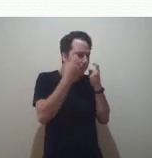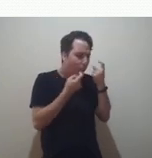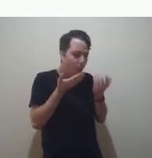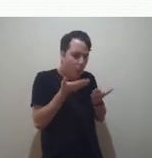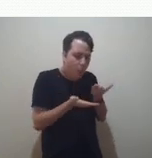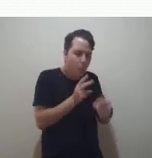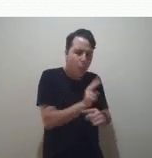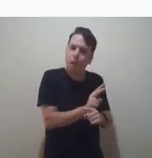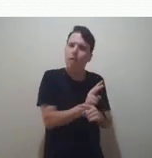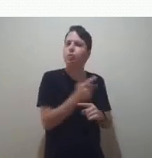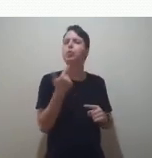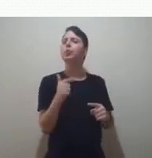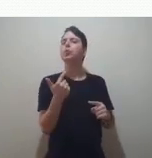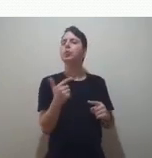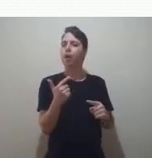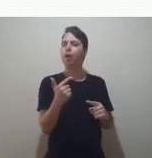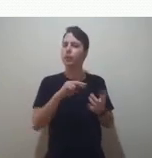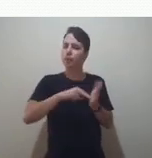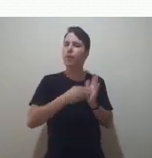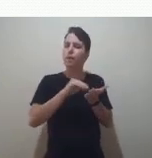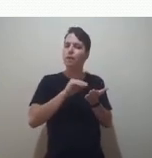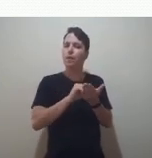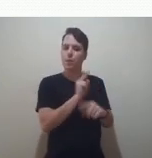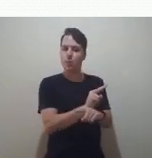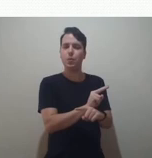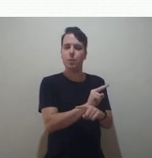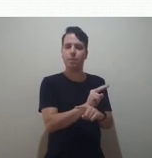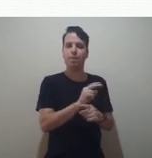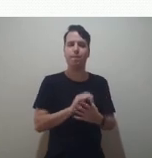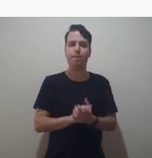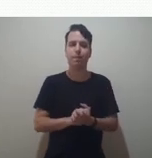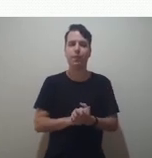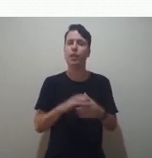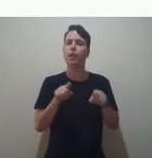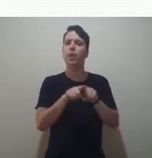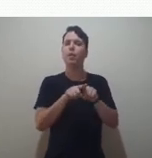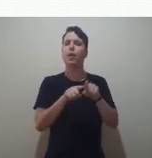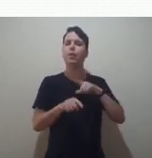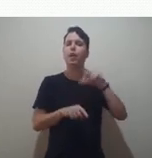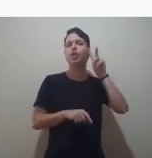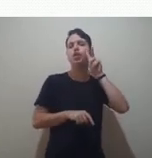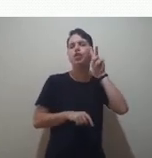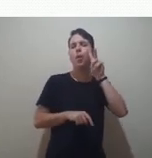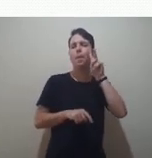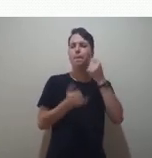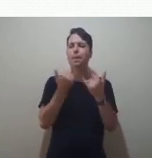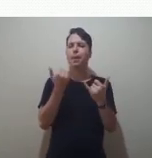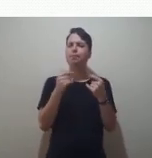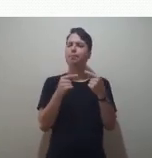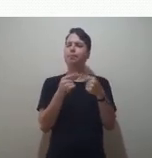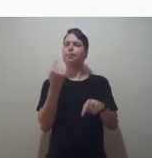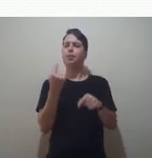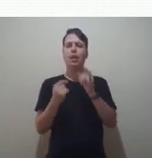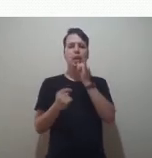demonstra preocupação com o animal, ou seja, está sendo negligente. Se existem